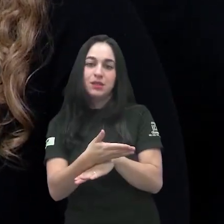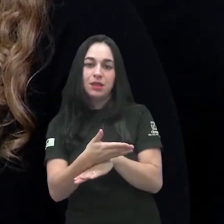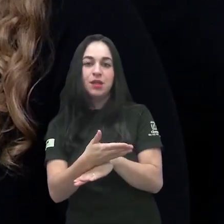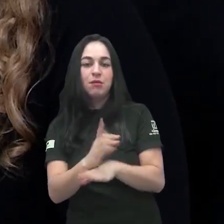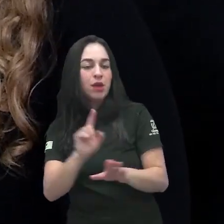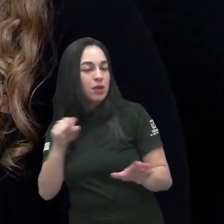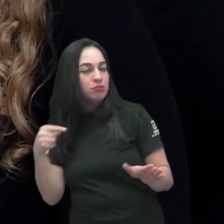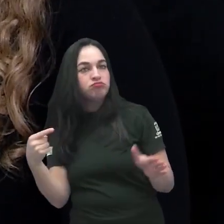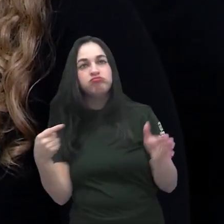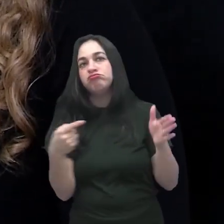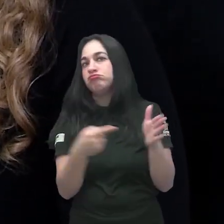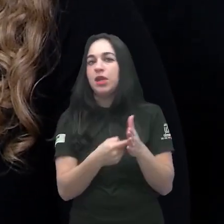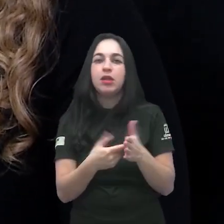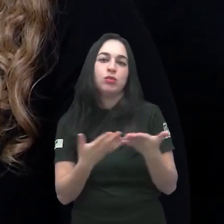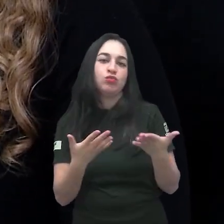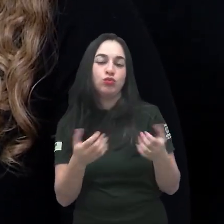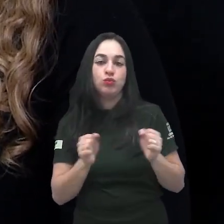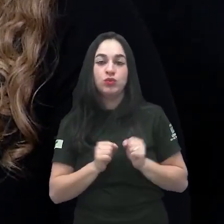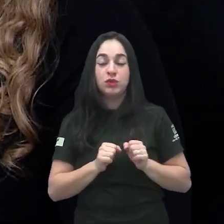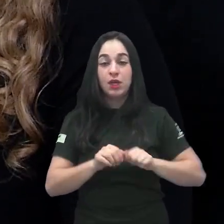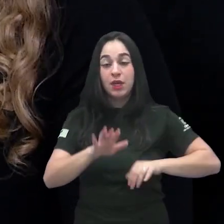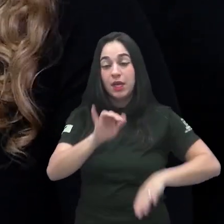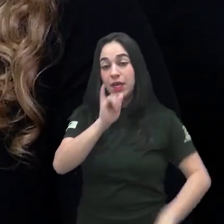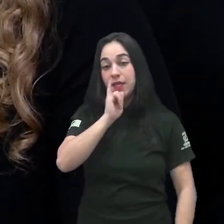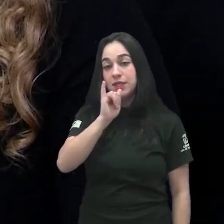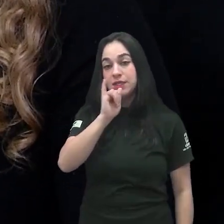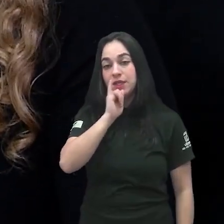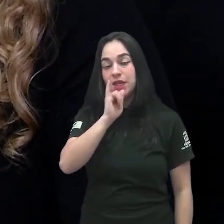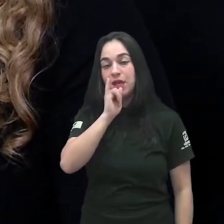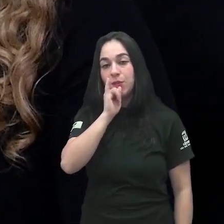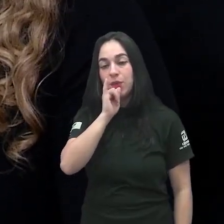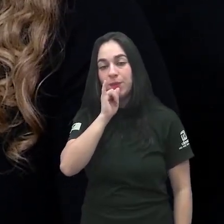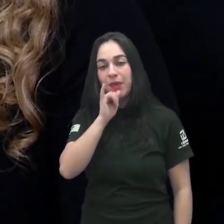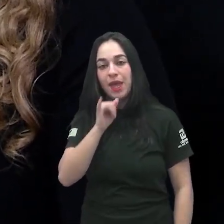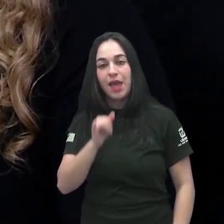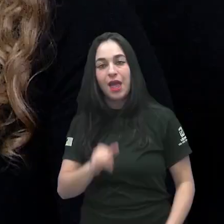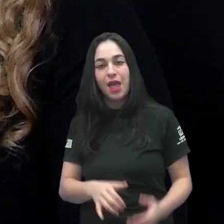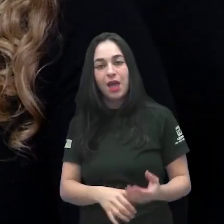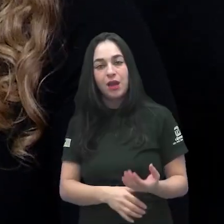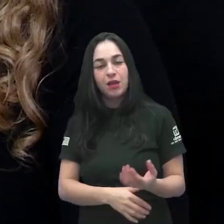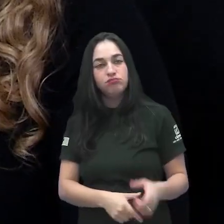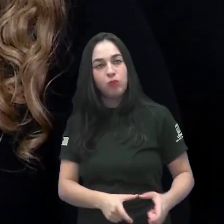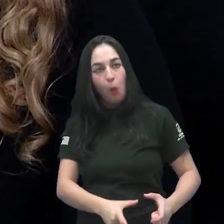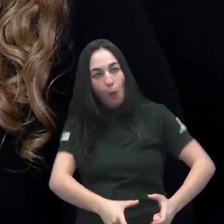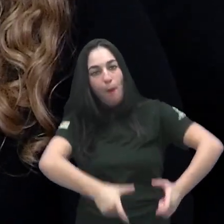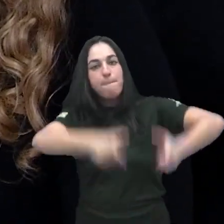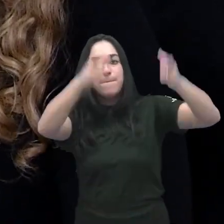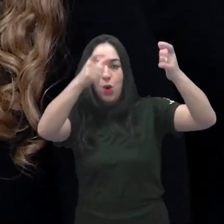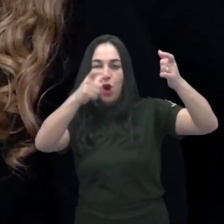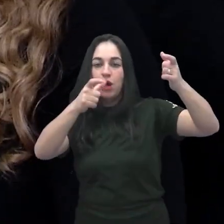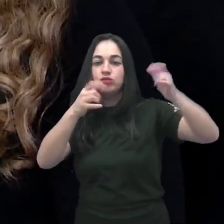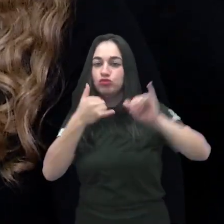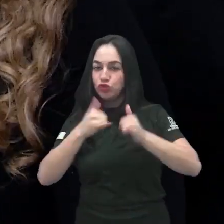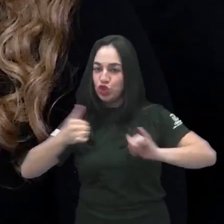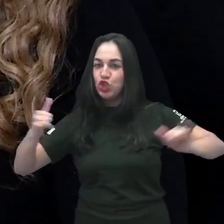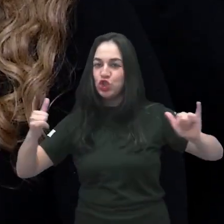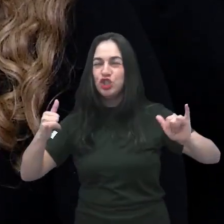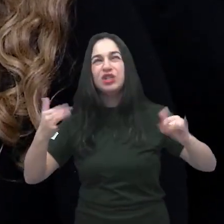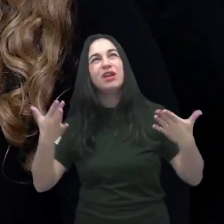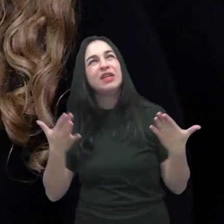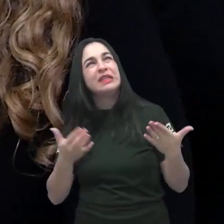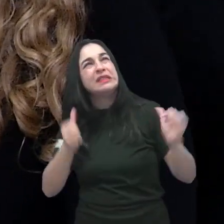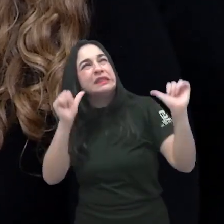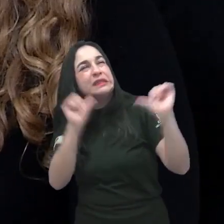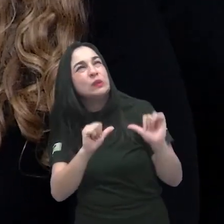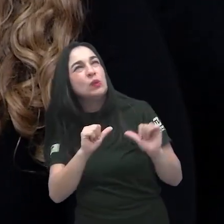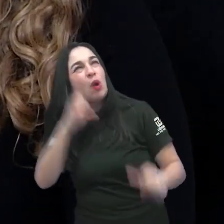ativamente, trazendo ali demandas, que seja, por exemplo, um poste de luz que esteja queimado, que vai trazer uma